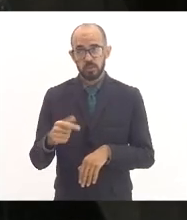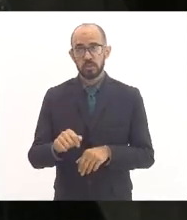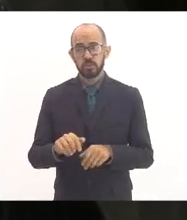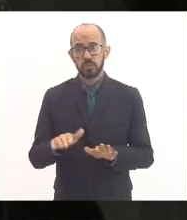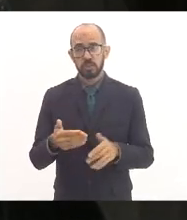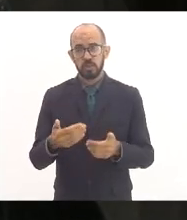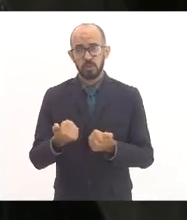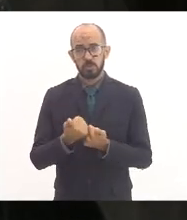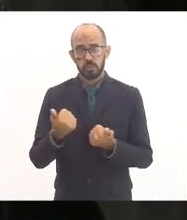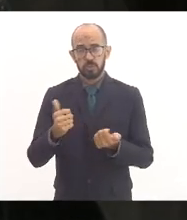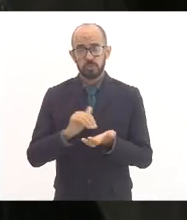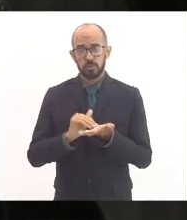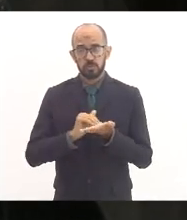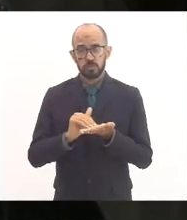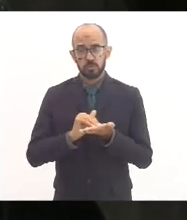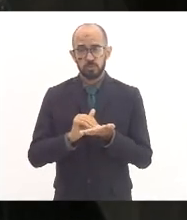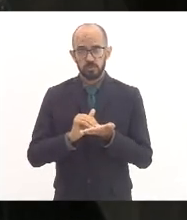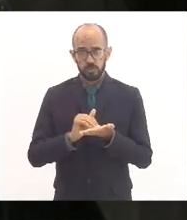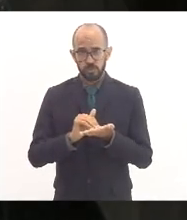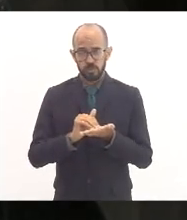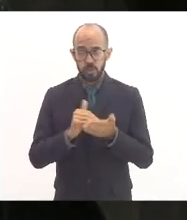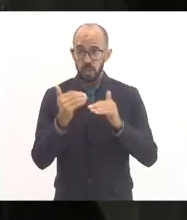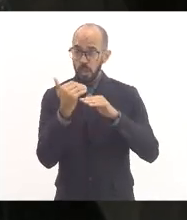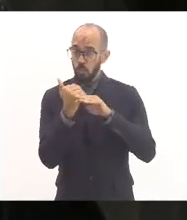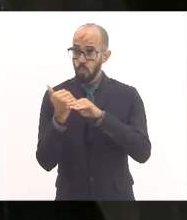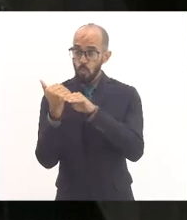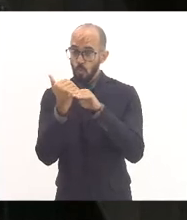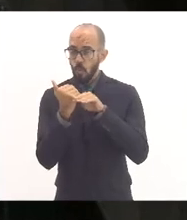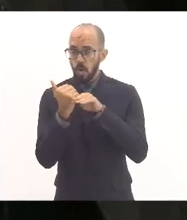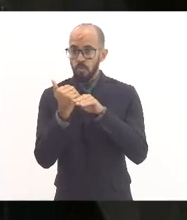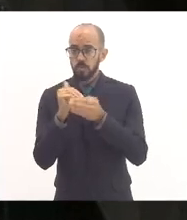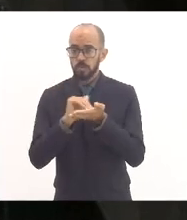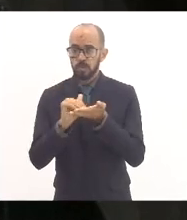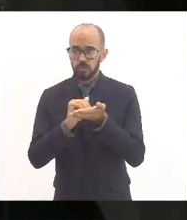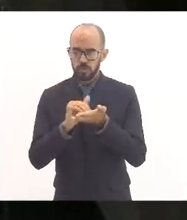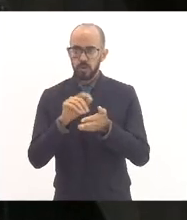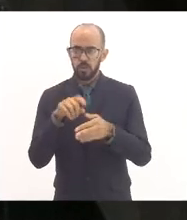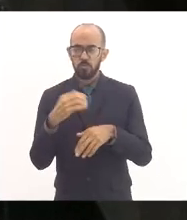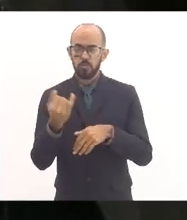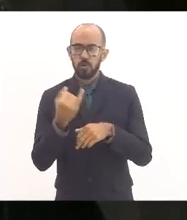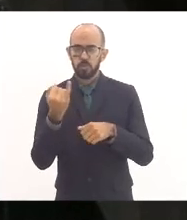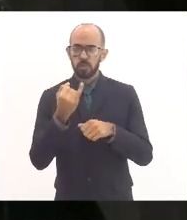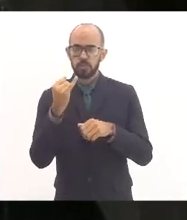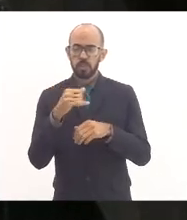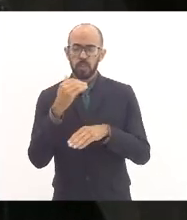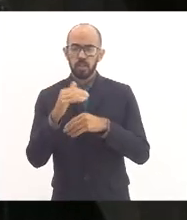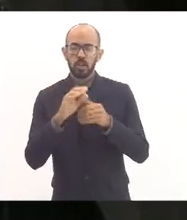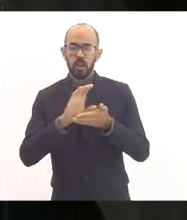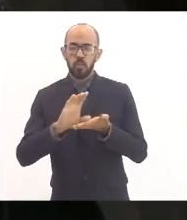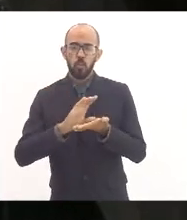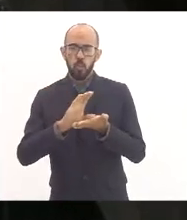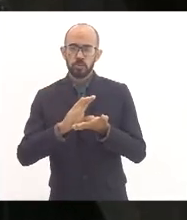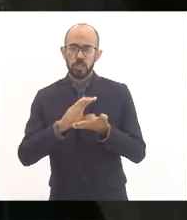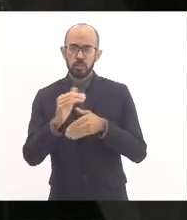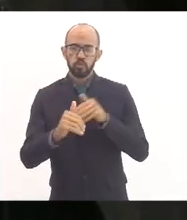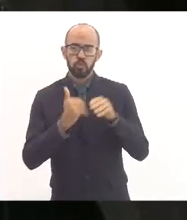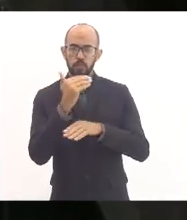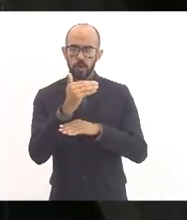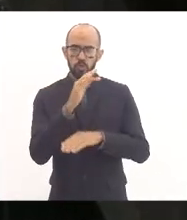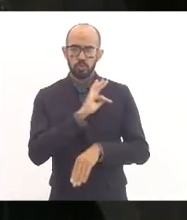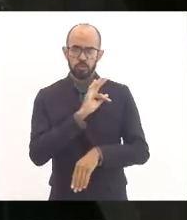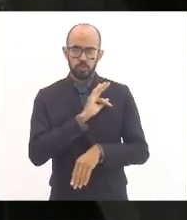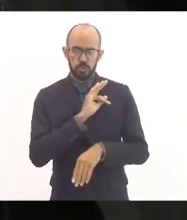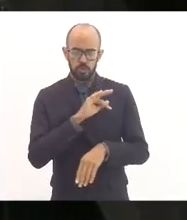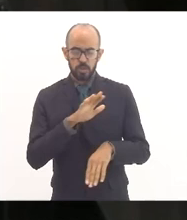a nível de super secretaria também imprescindível que tem uma cadeira no conselho superior de polícia Então esse